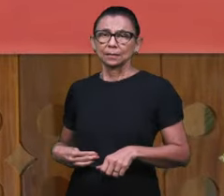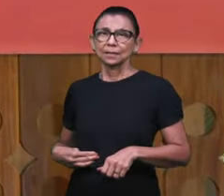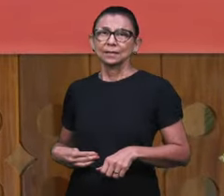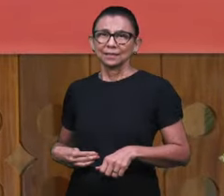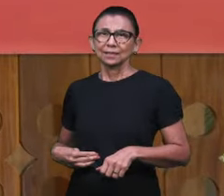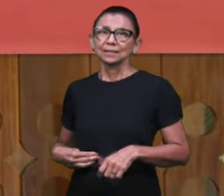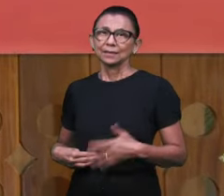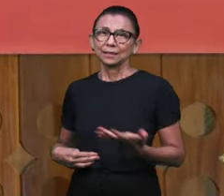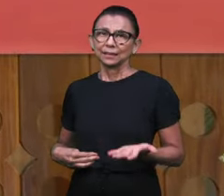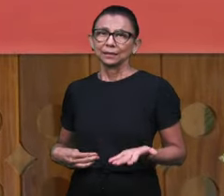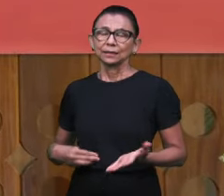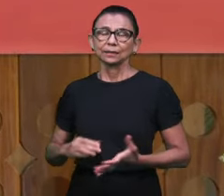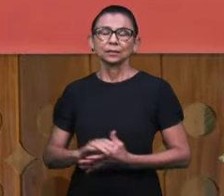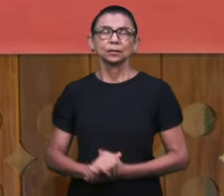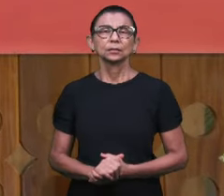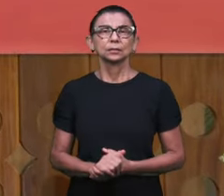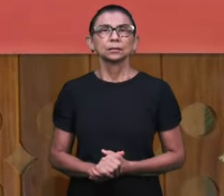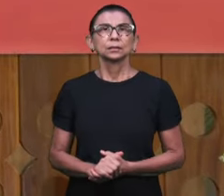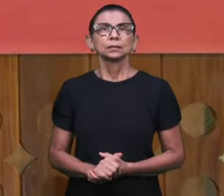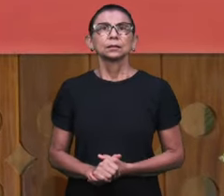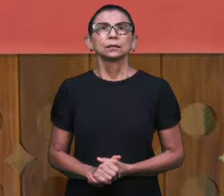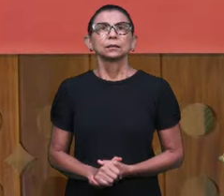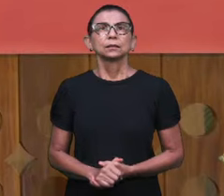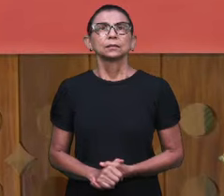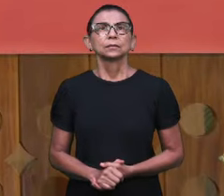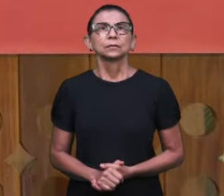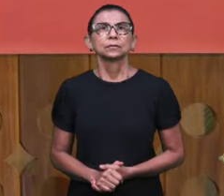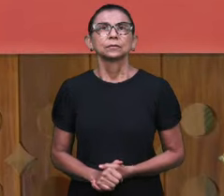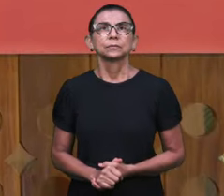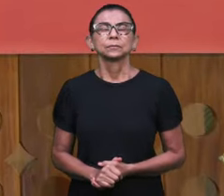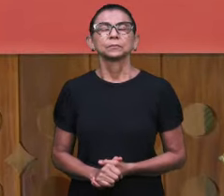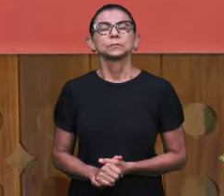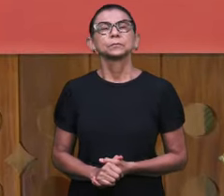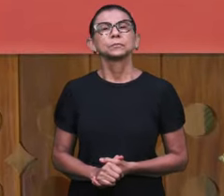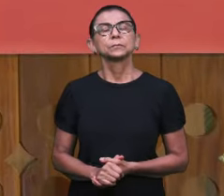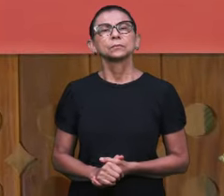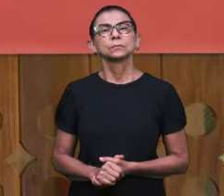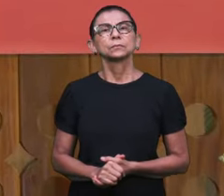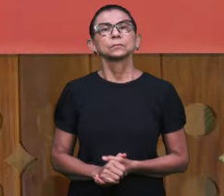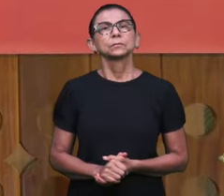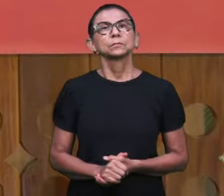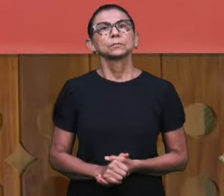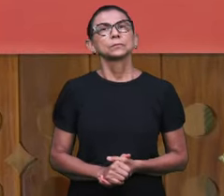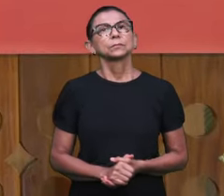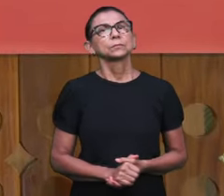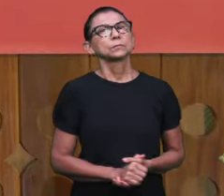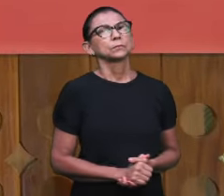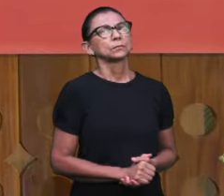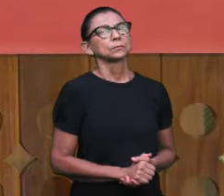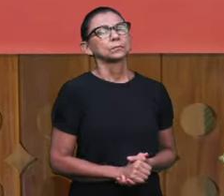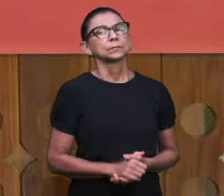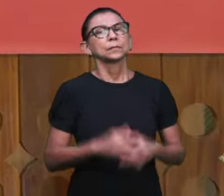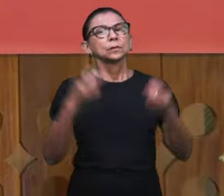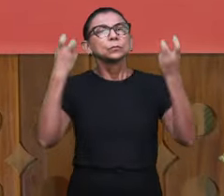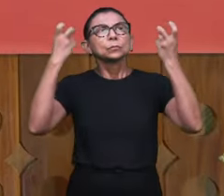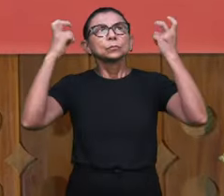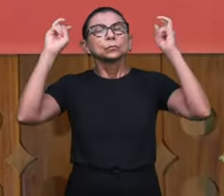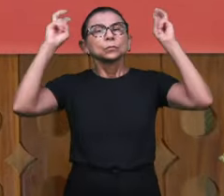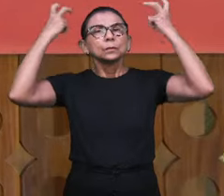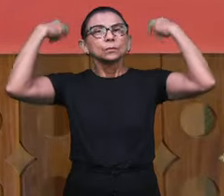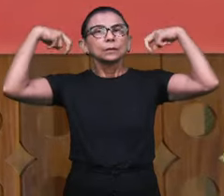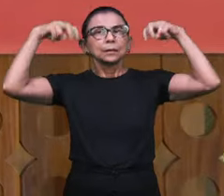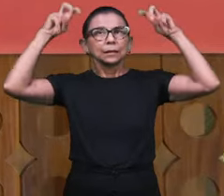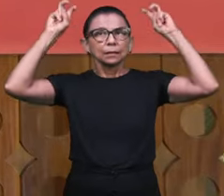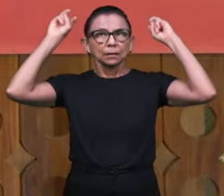função nenhuma, mas foi tirado o chifre do carneiro